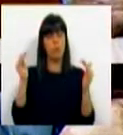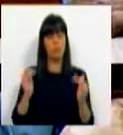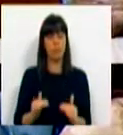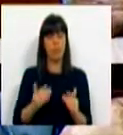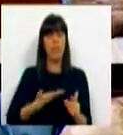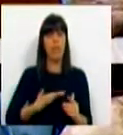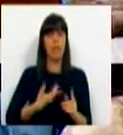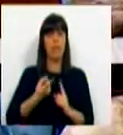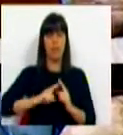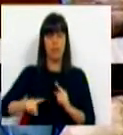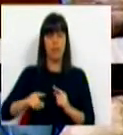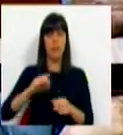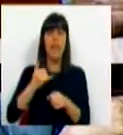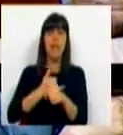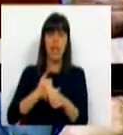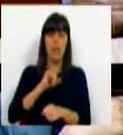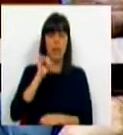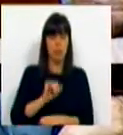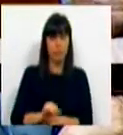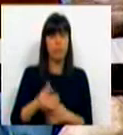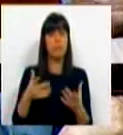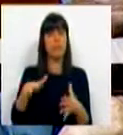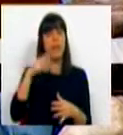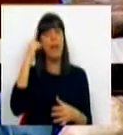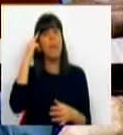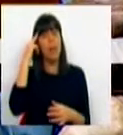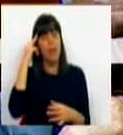diminuição do endividamento das regiões autónomas. No caso